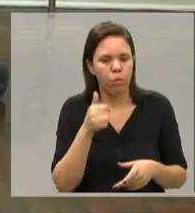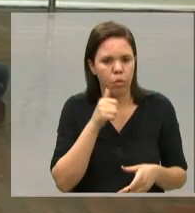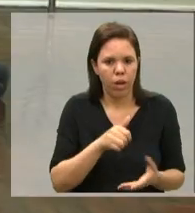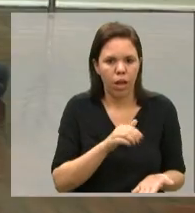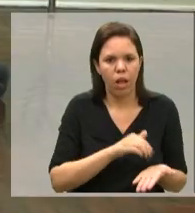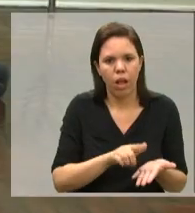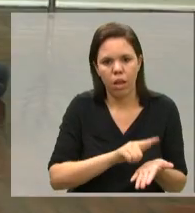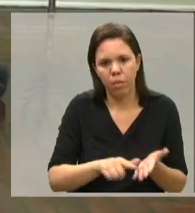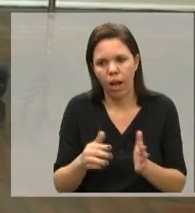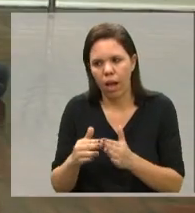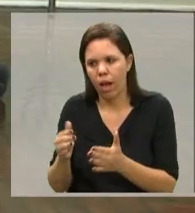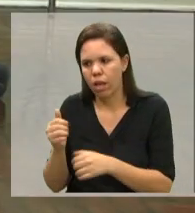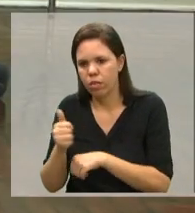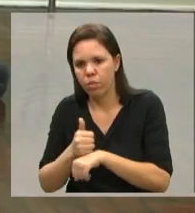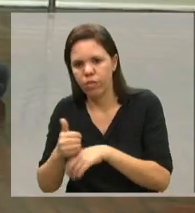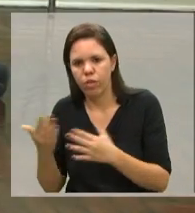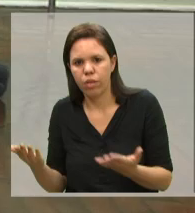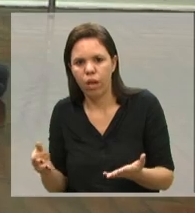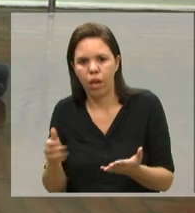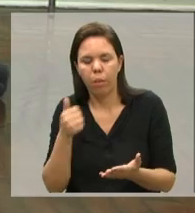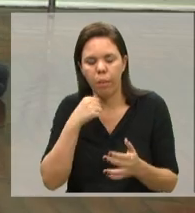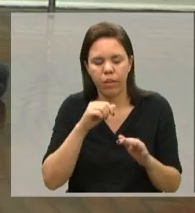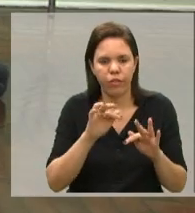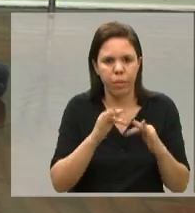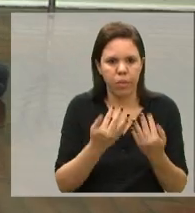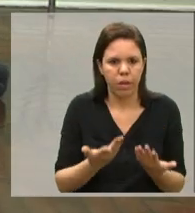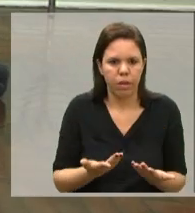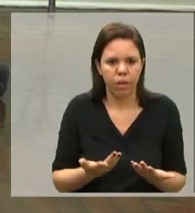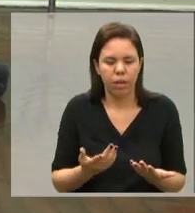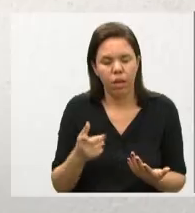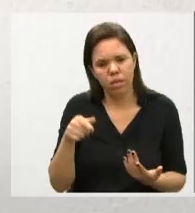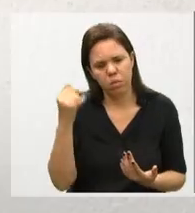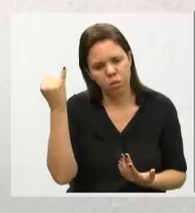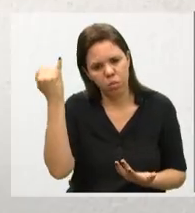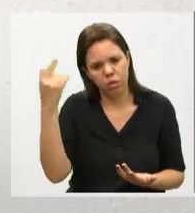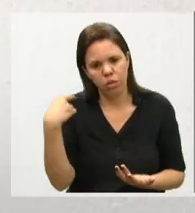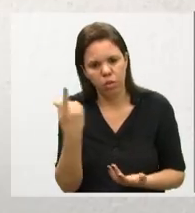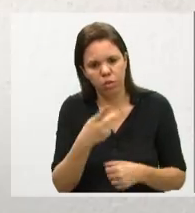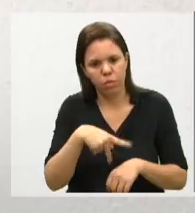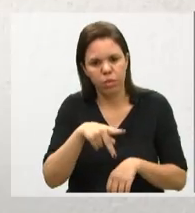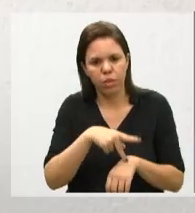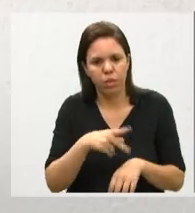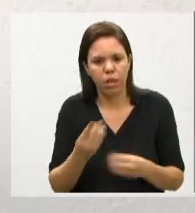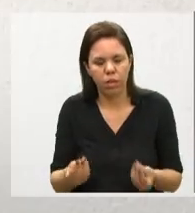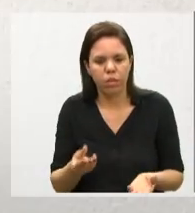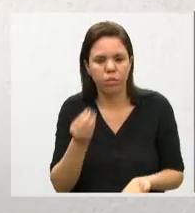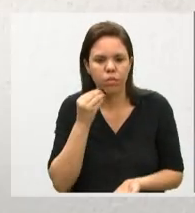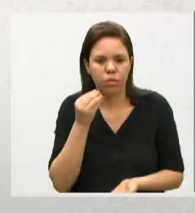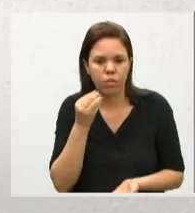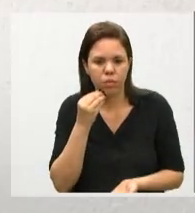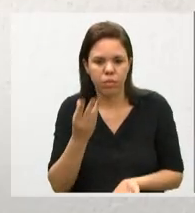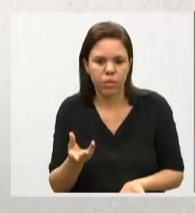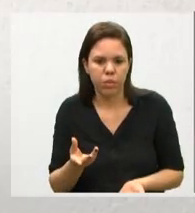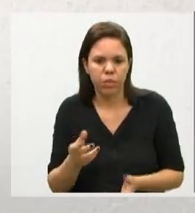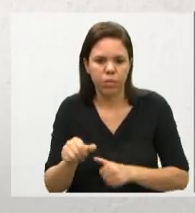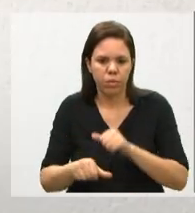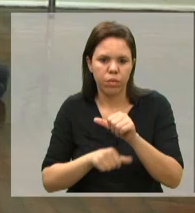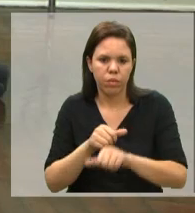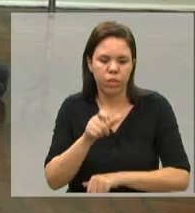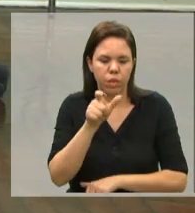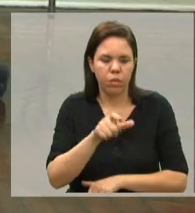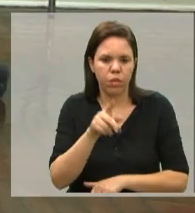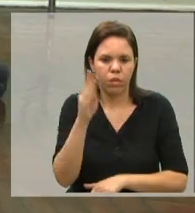de família, Isso empresária. é muito importante quando a gente pensa num país como o nosso, né? Então, dessa oportunidade vai mudando o perfil social